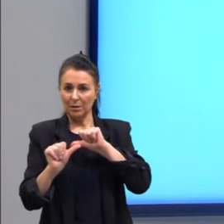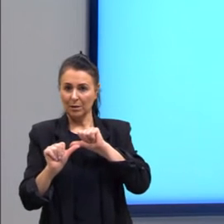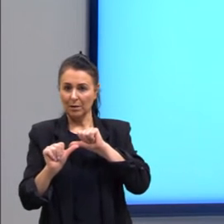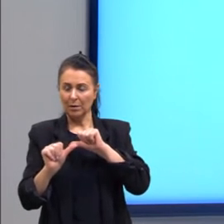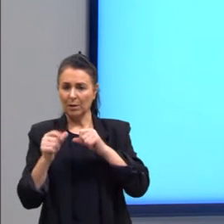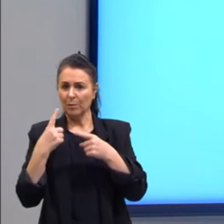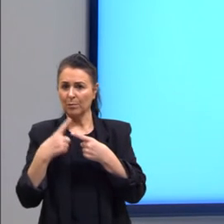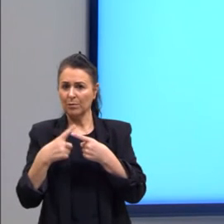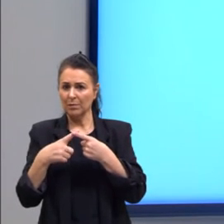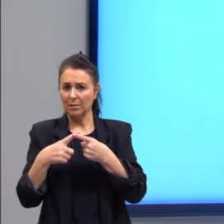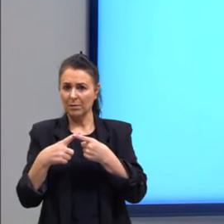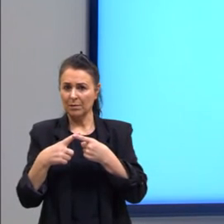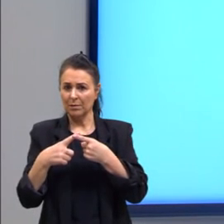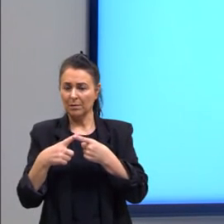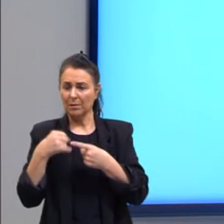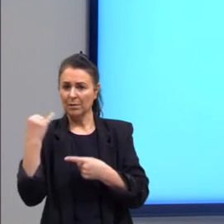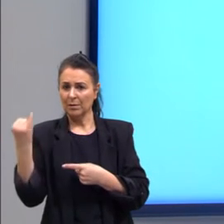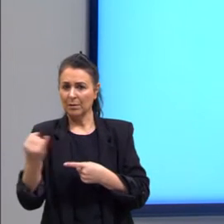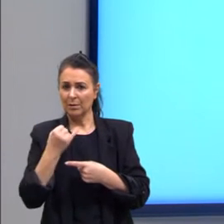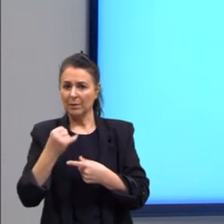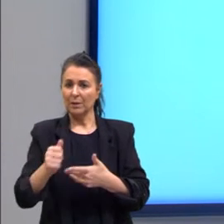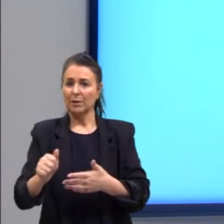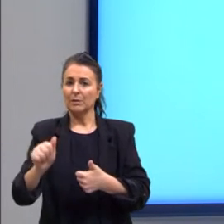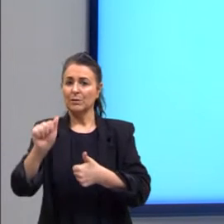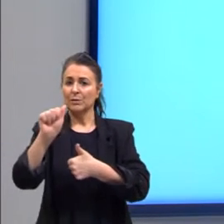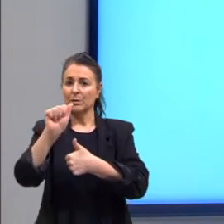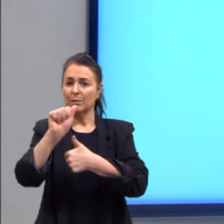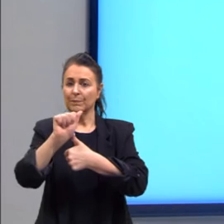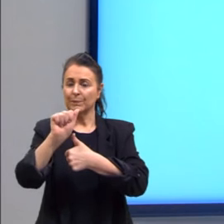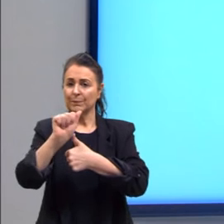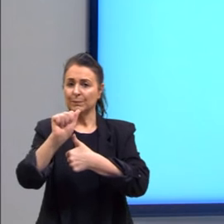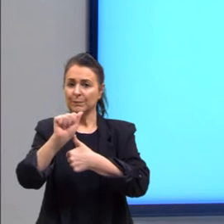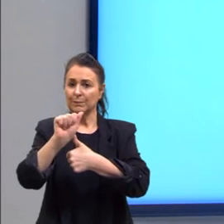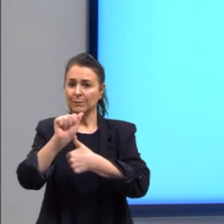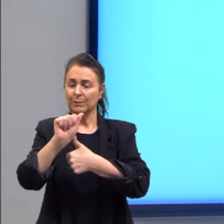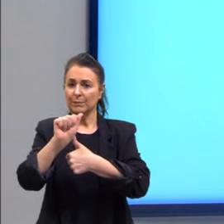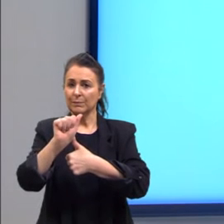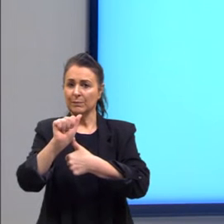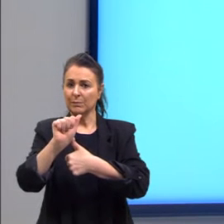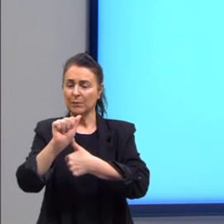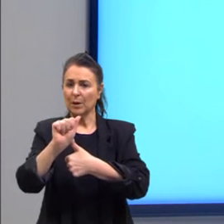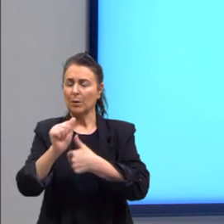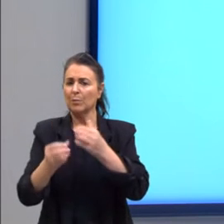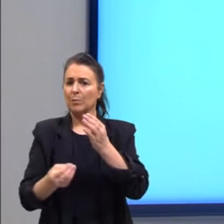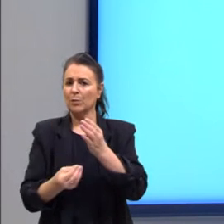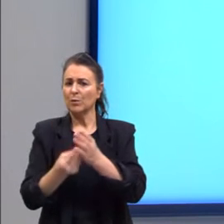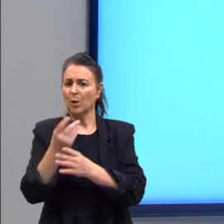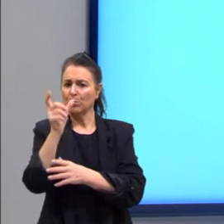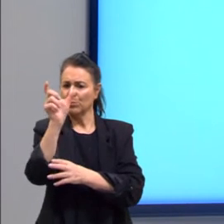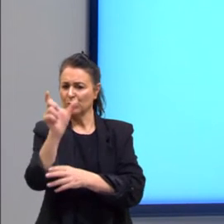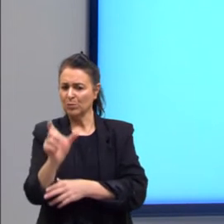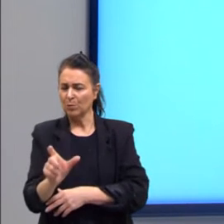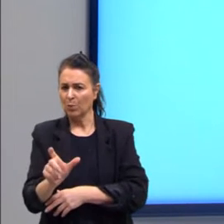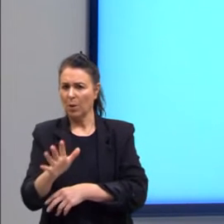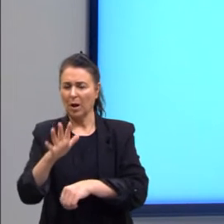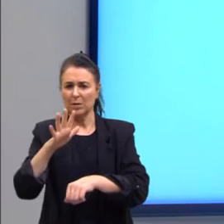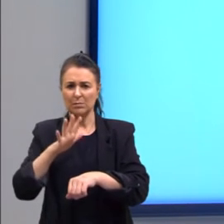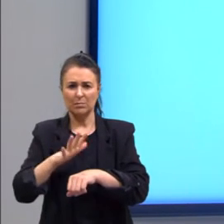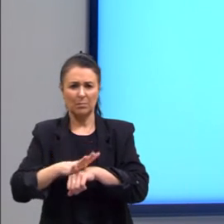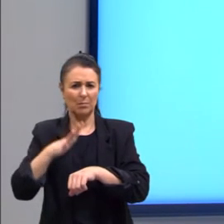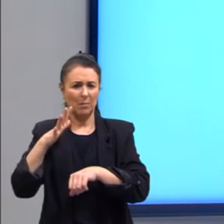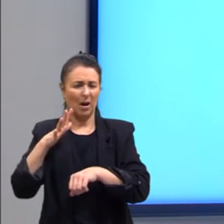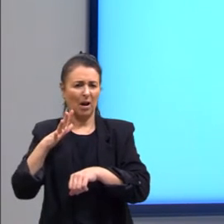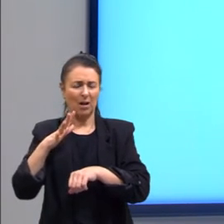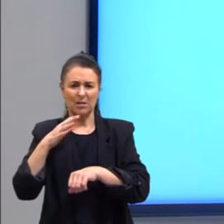determinante para quê a letra a produção de indivíduos mais férteis e e não não